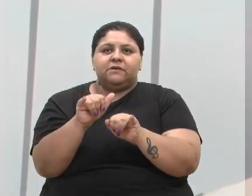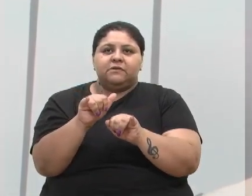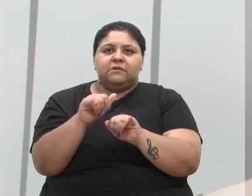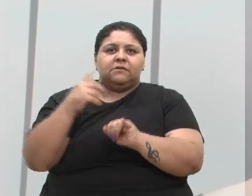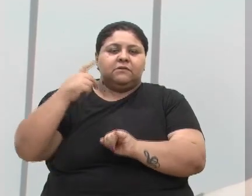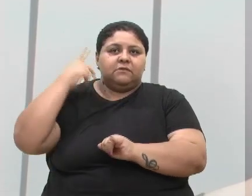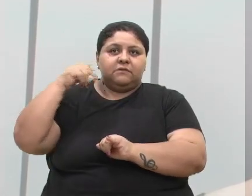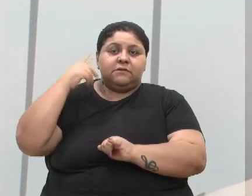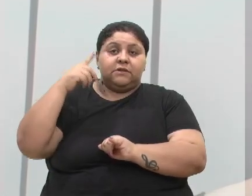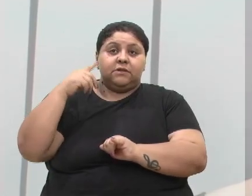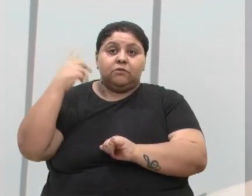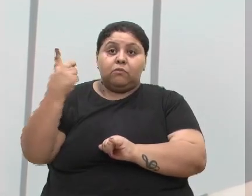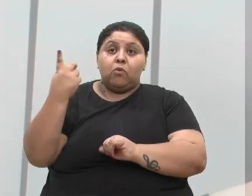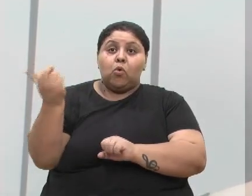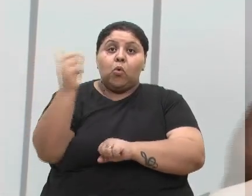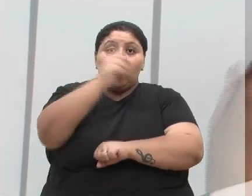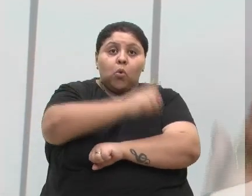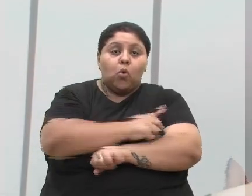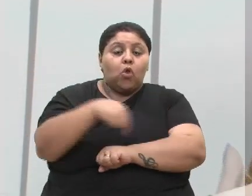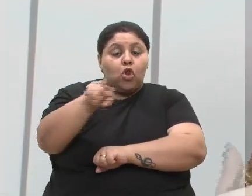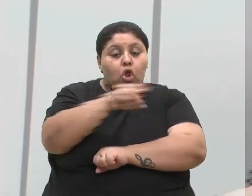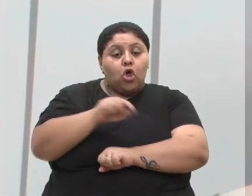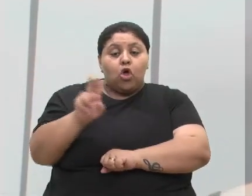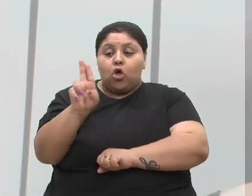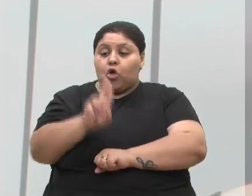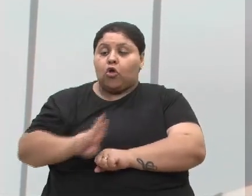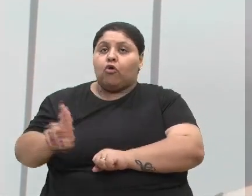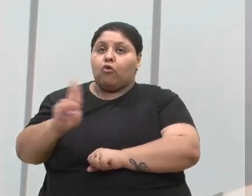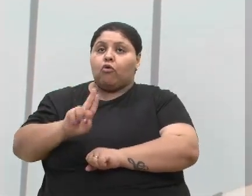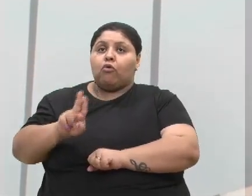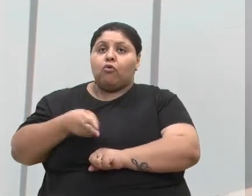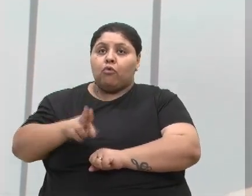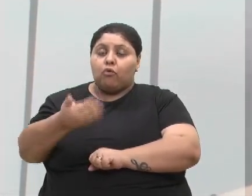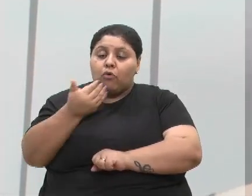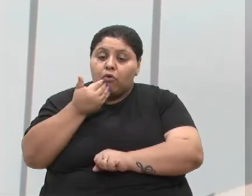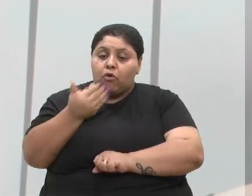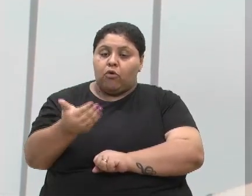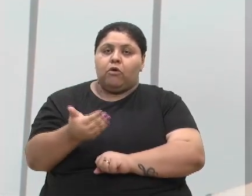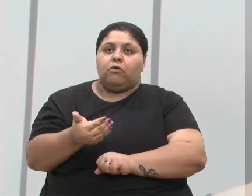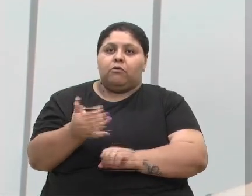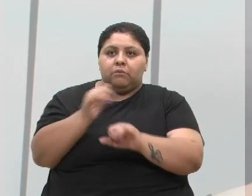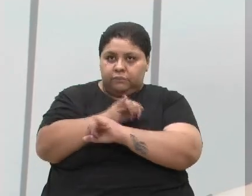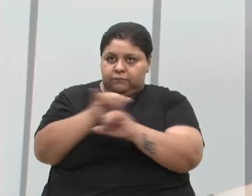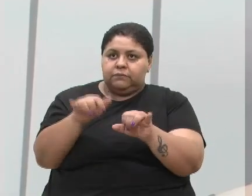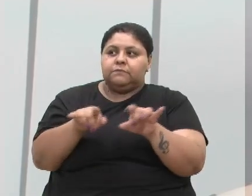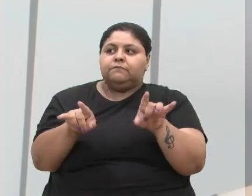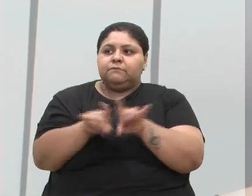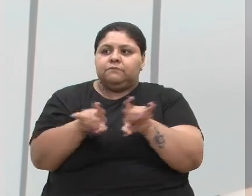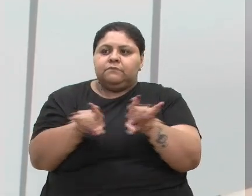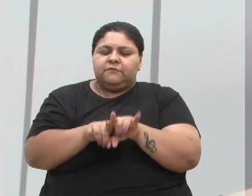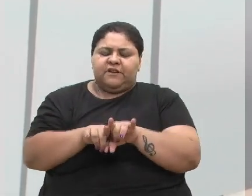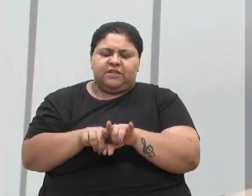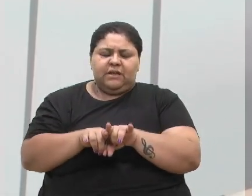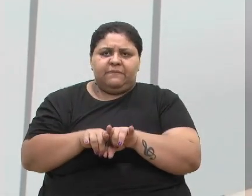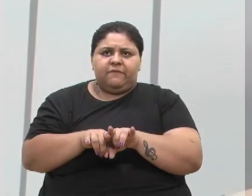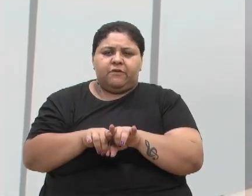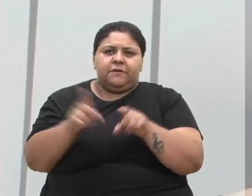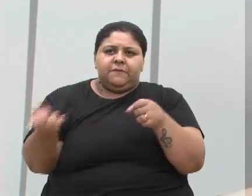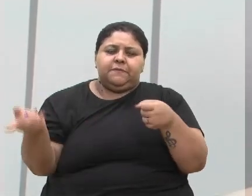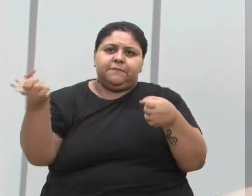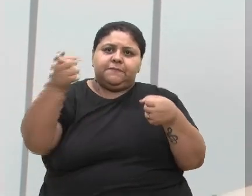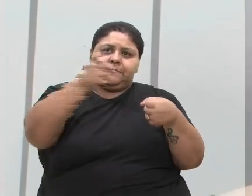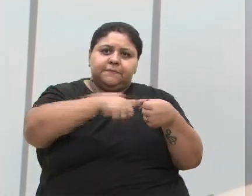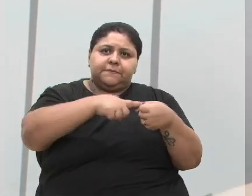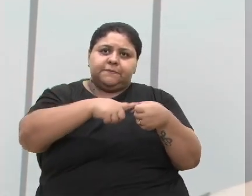vereador por um dia e nós acabamos usando esse mesmo pedido e solicitando essas informações que retornou para nós no final do